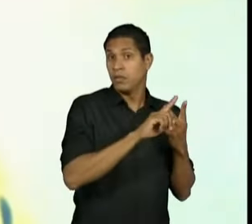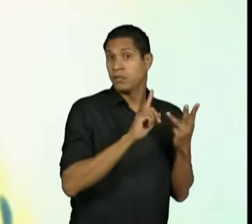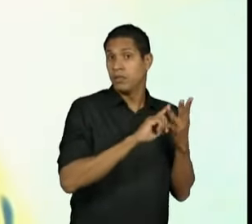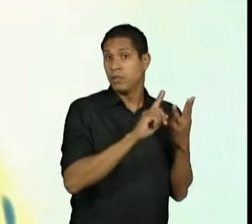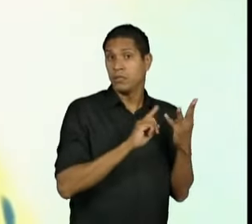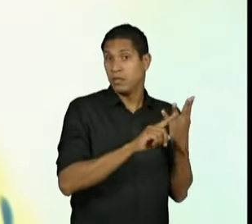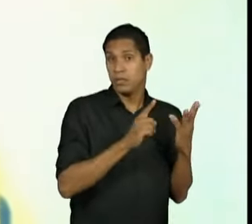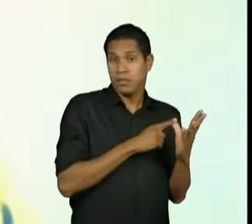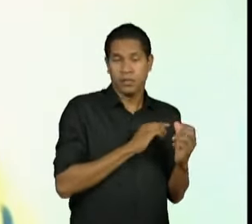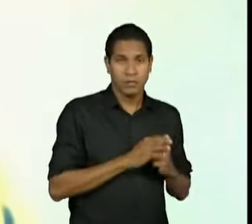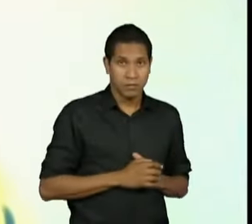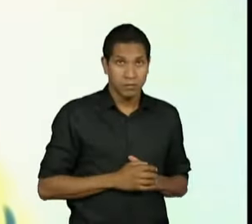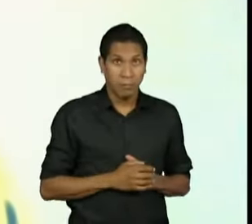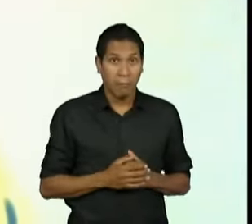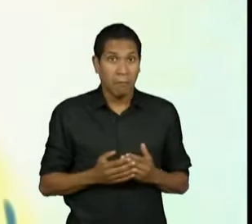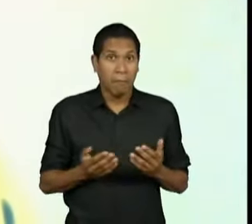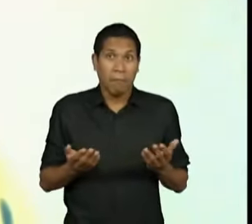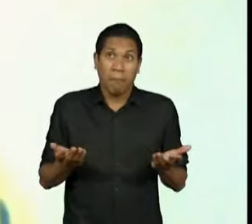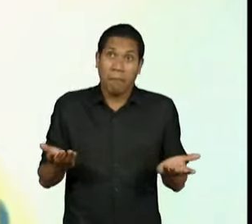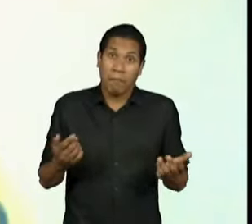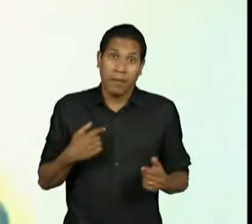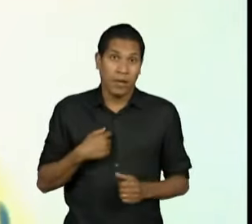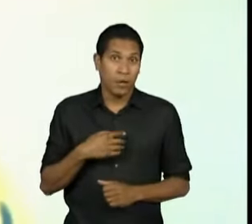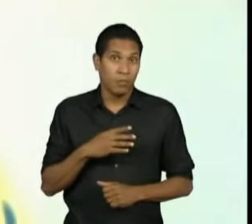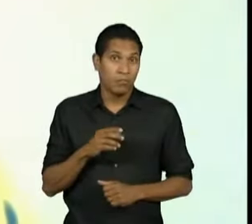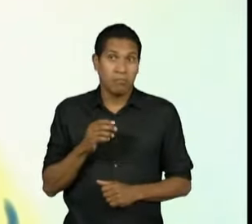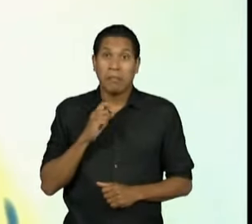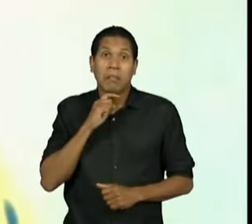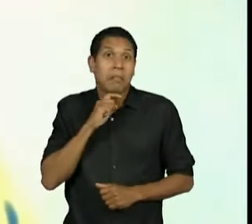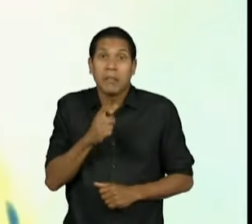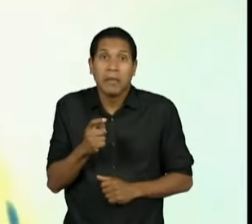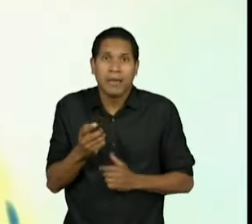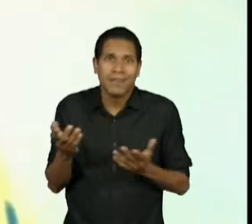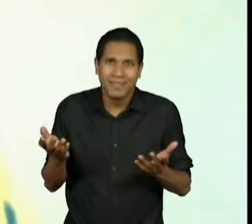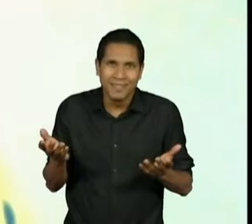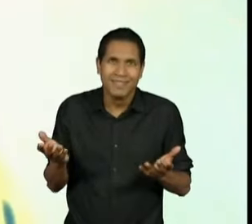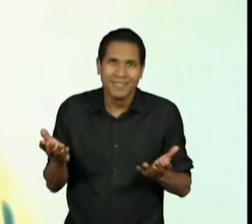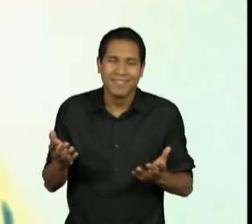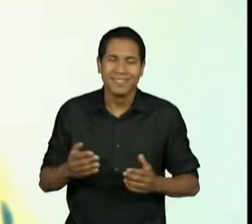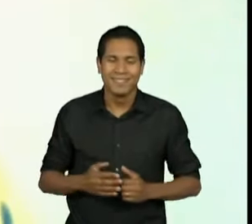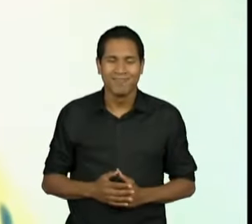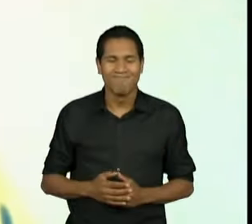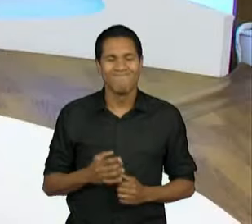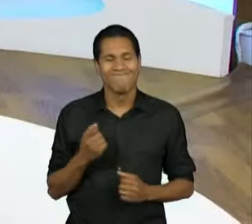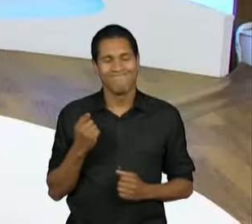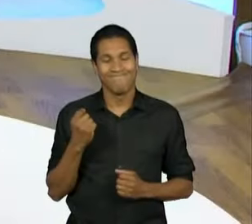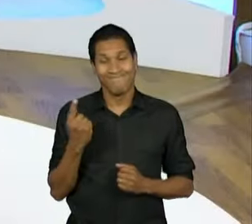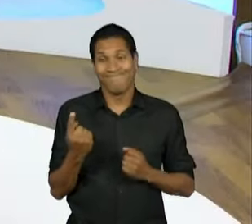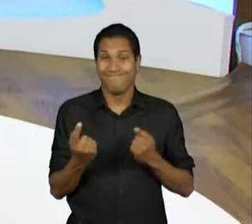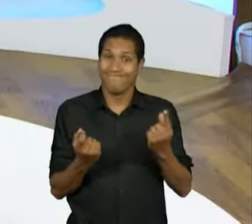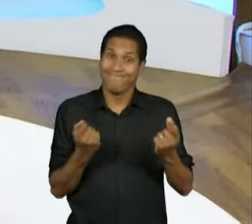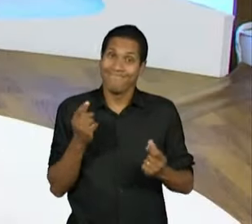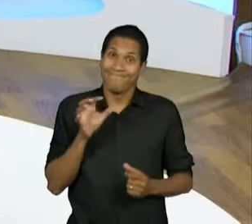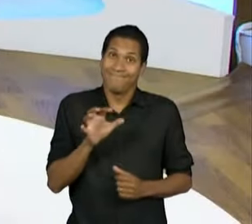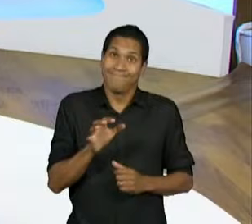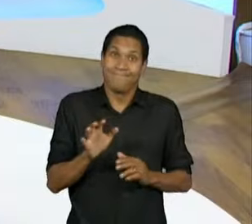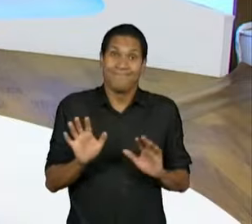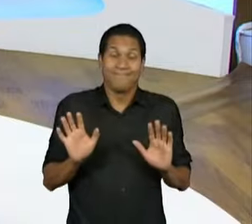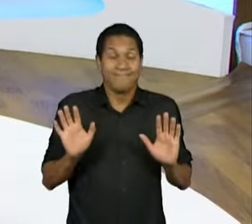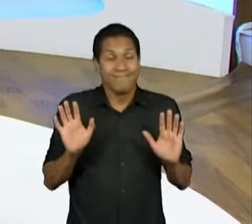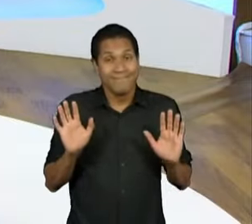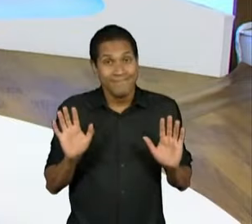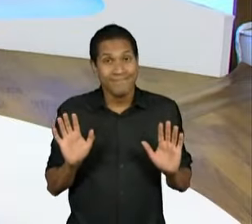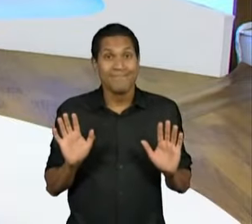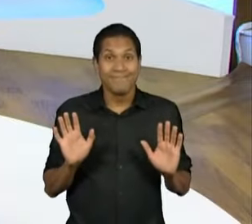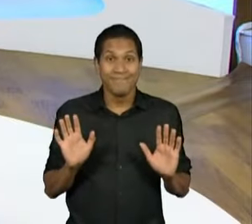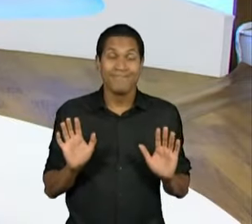ciclano. Eu falei, eu não conheço ninguém. Então, teve essas coisas assim, mas...